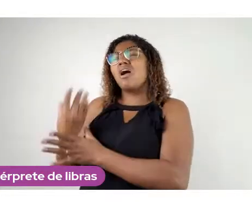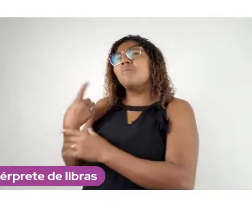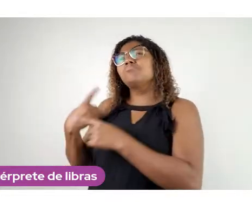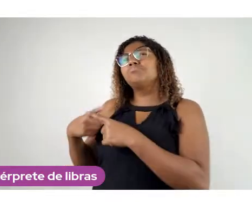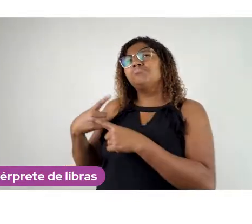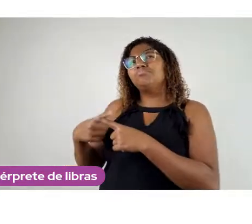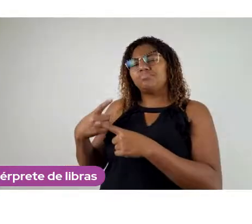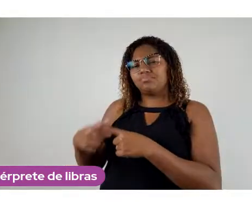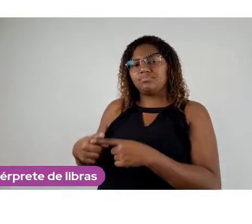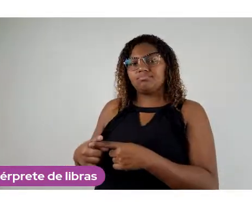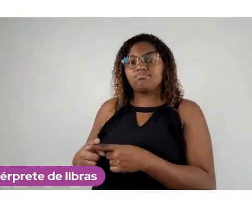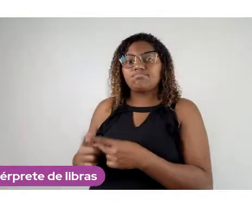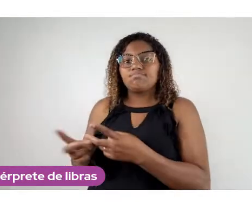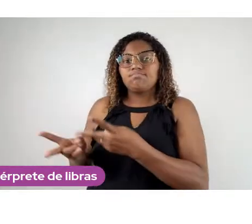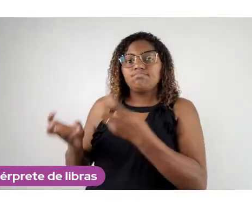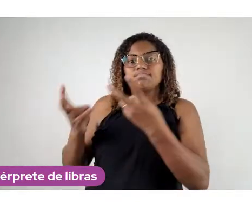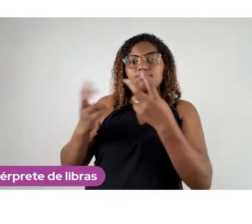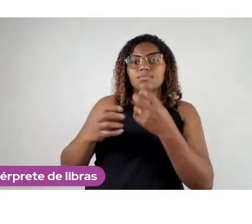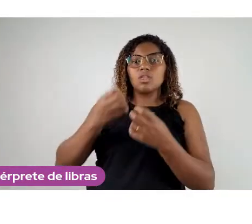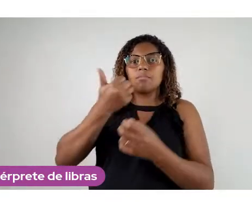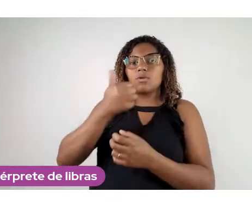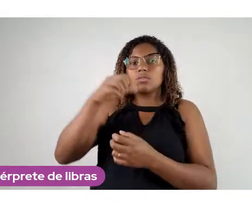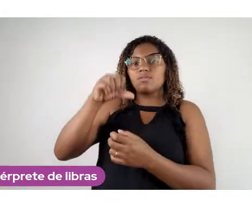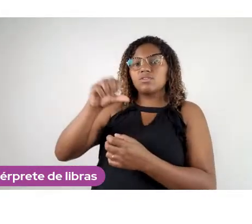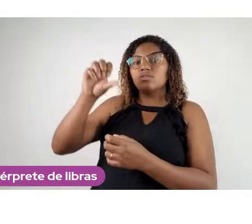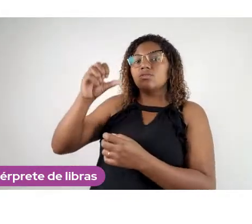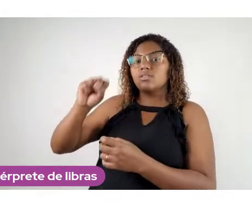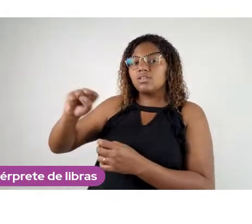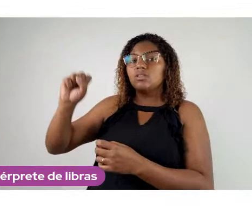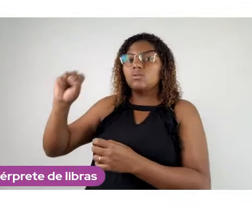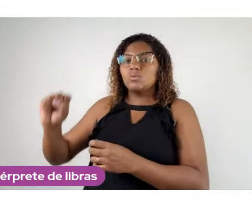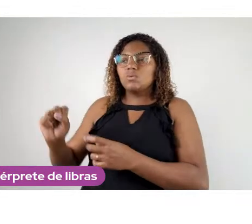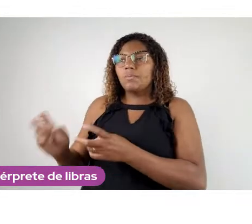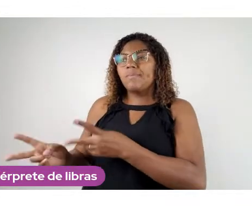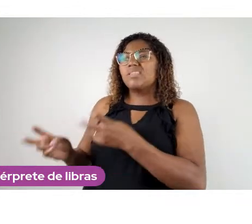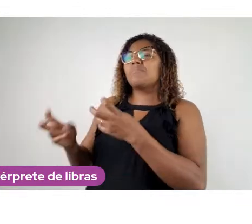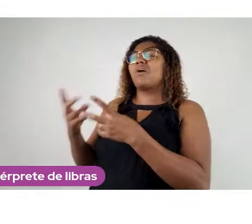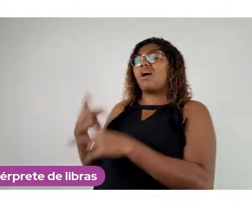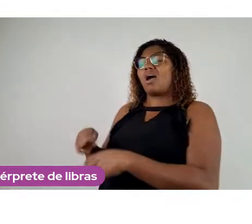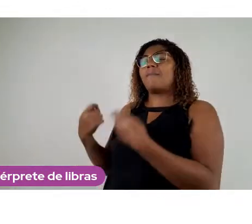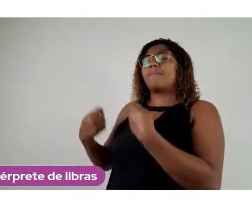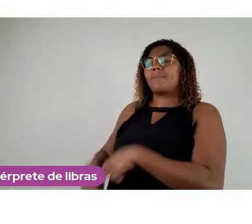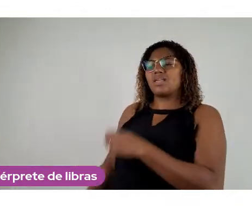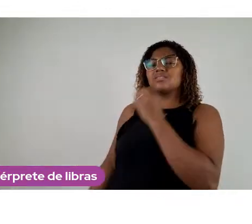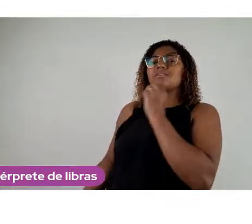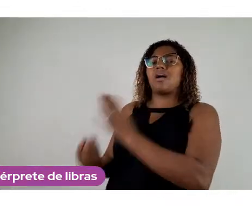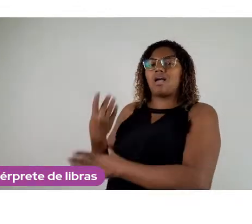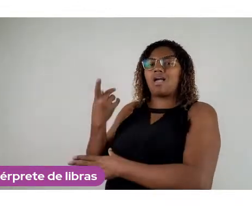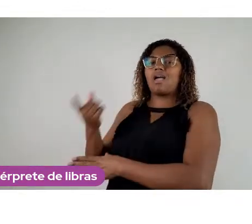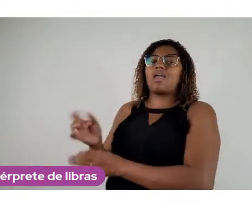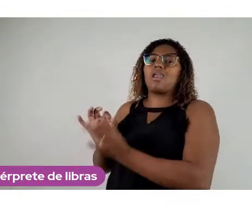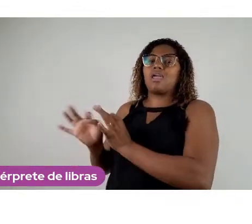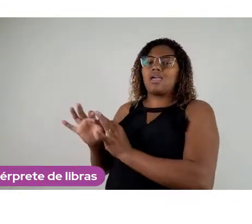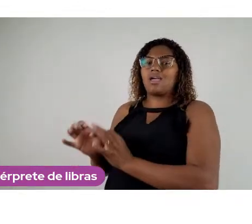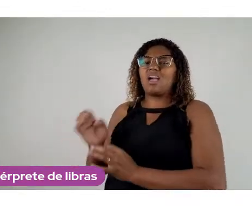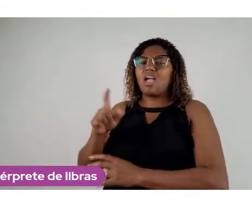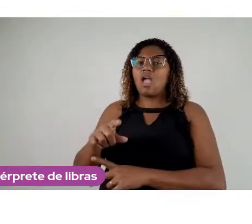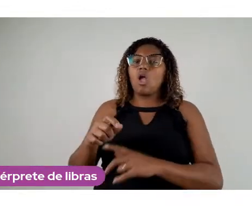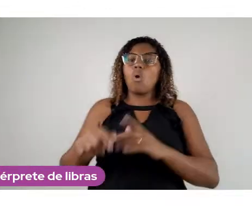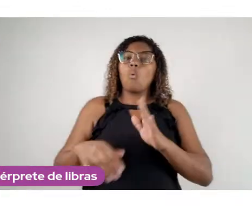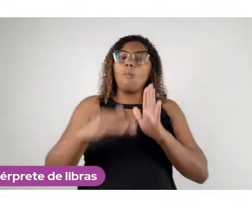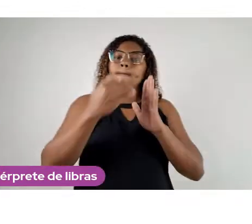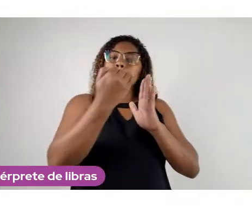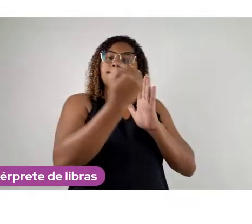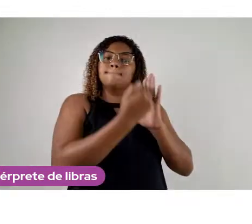viu-se a necessidade, foi criado em 1988, e viu-se a necessidade de ter um painel, um corpo, né, para